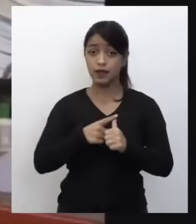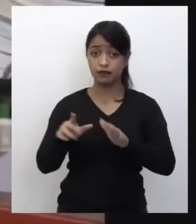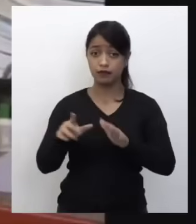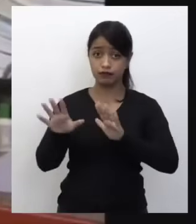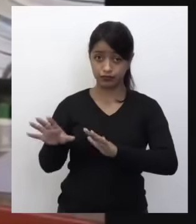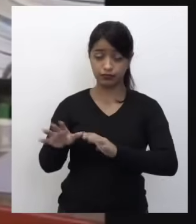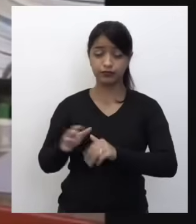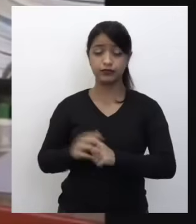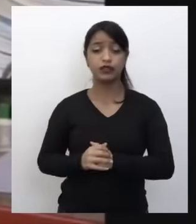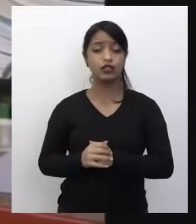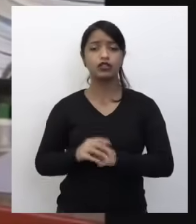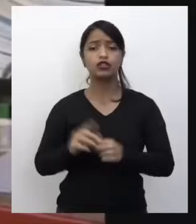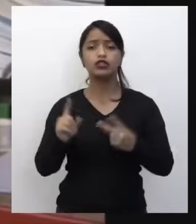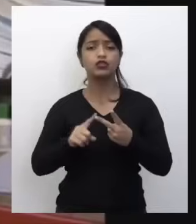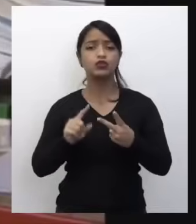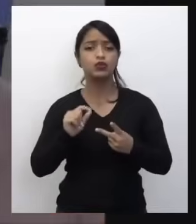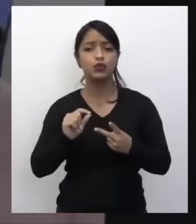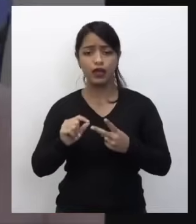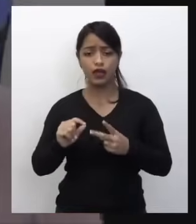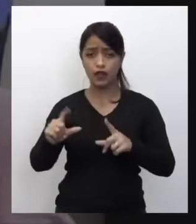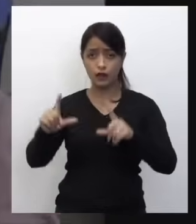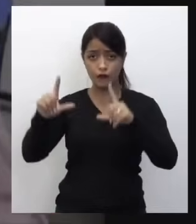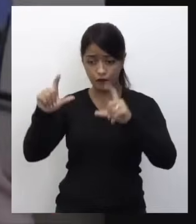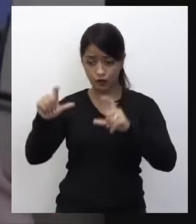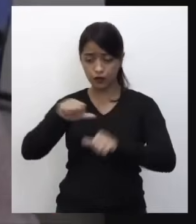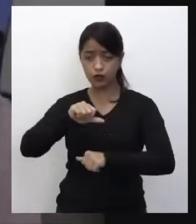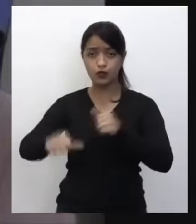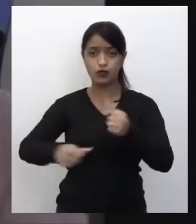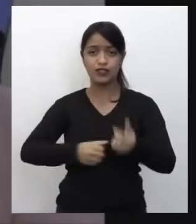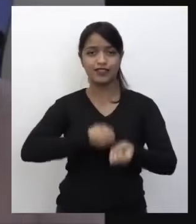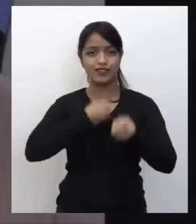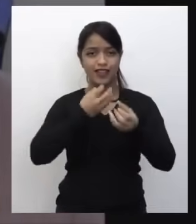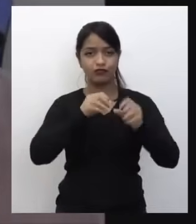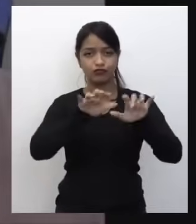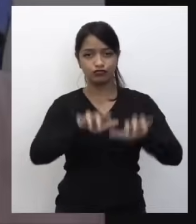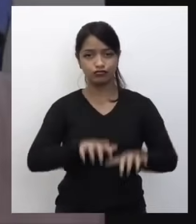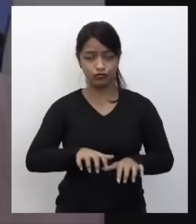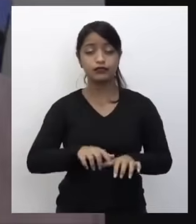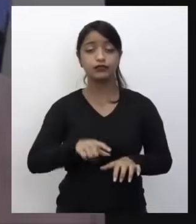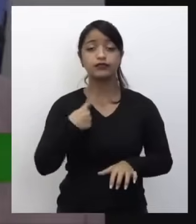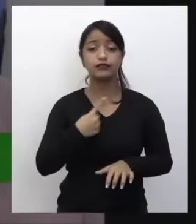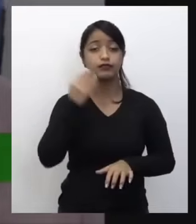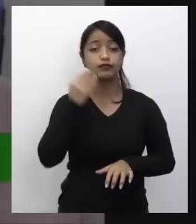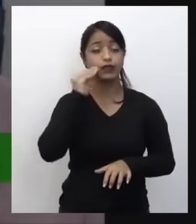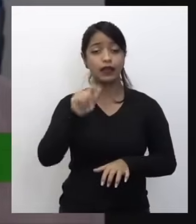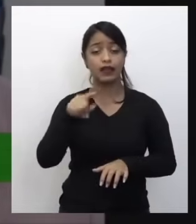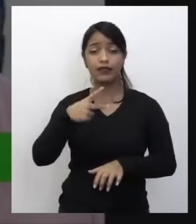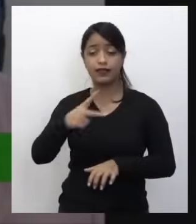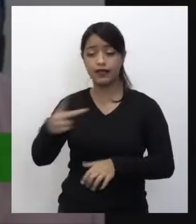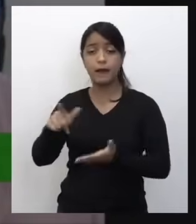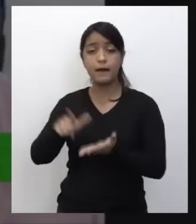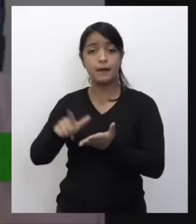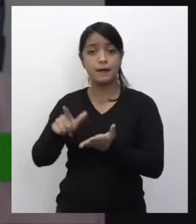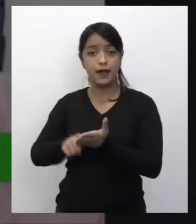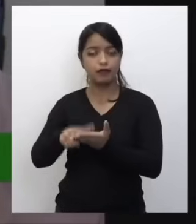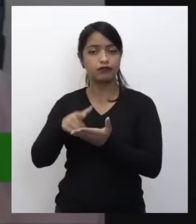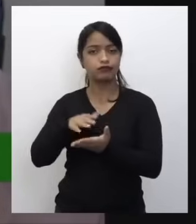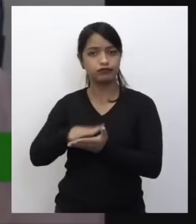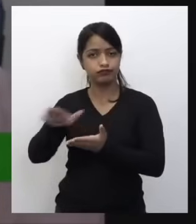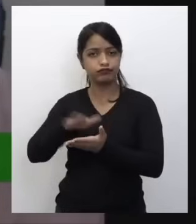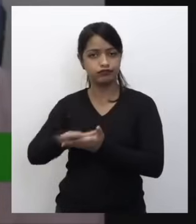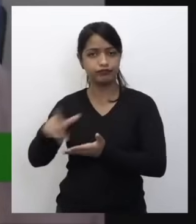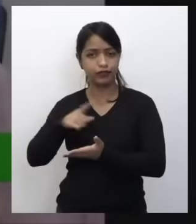é transformar as imagens em dados. O que se pretende é recuperar esses dados que estão em papel, que a natureza produziu,